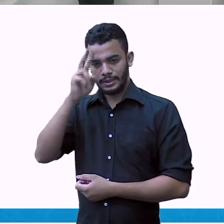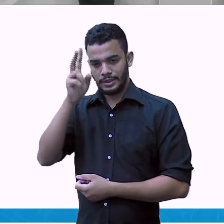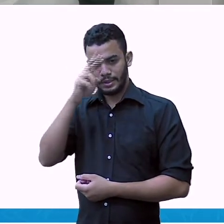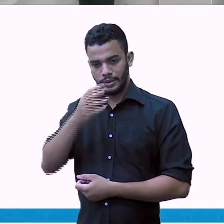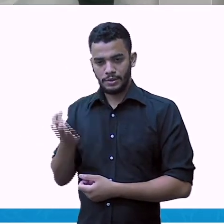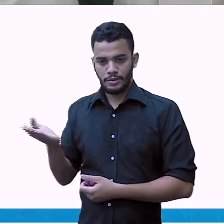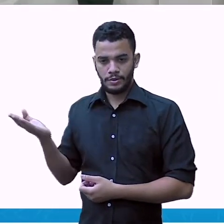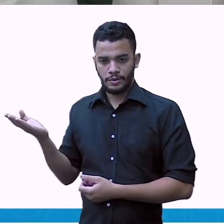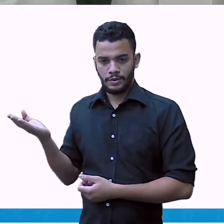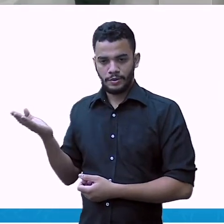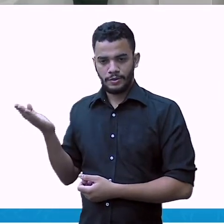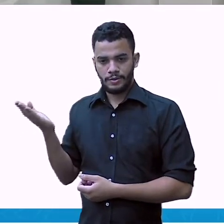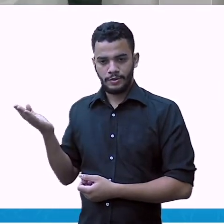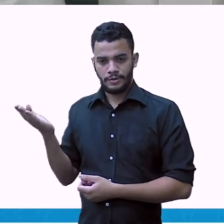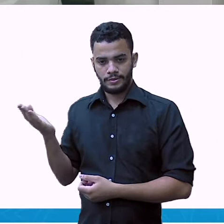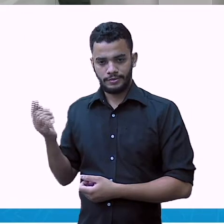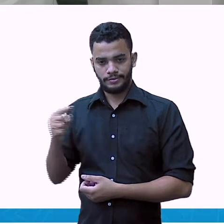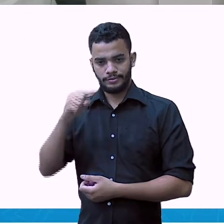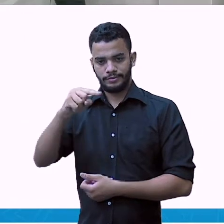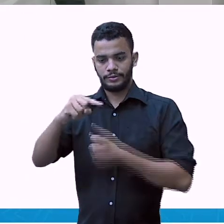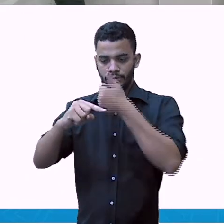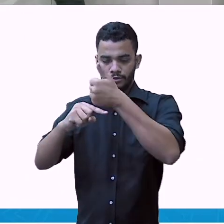a característica principal.